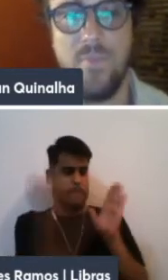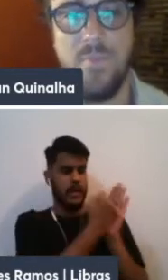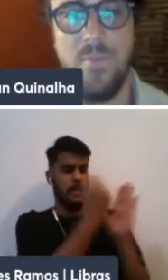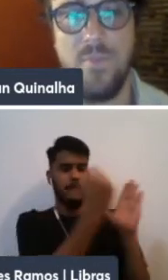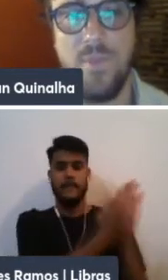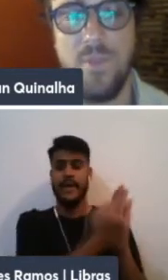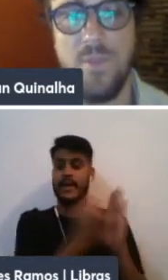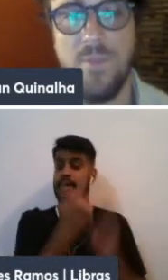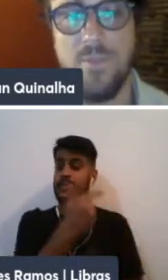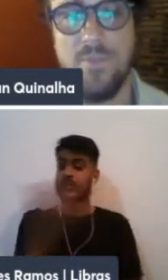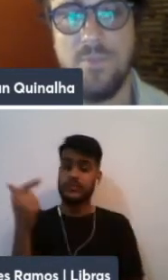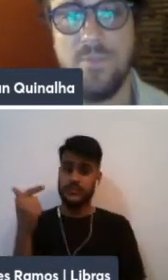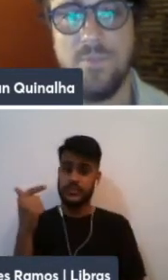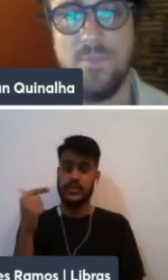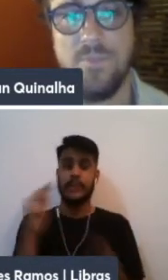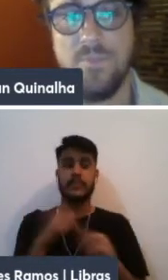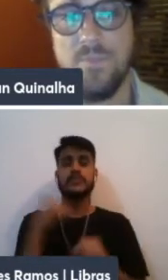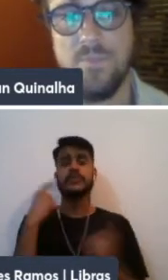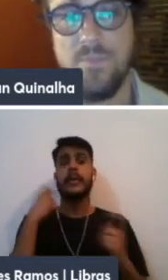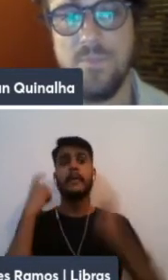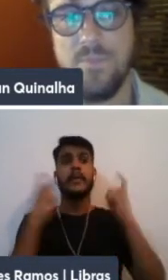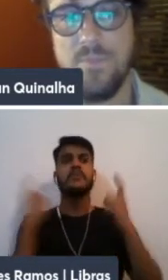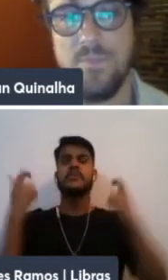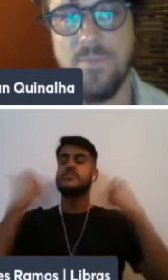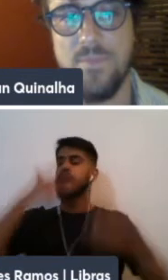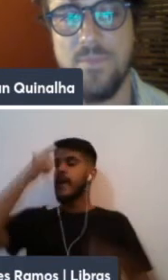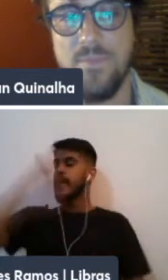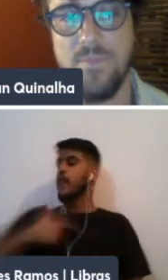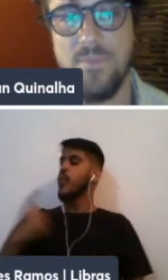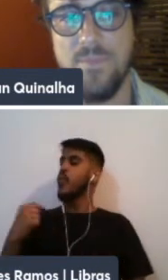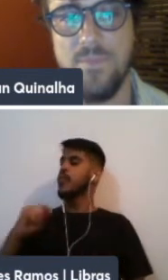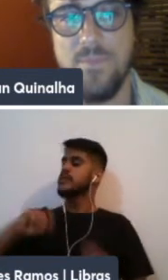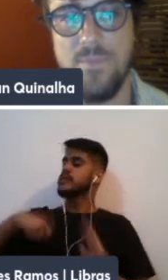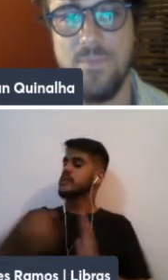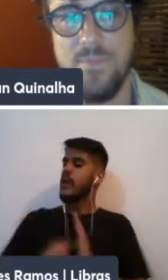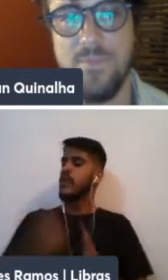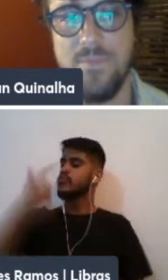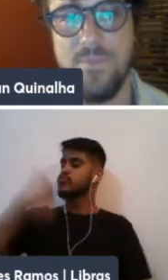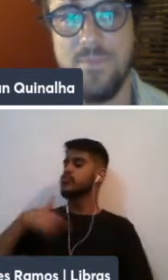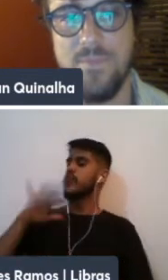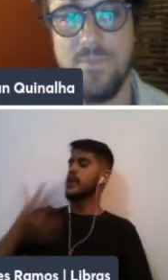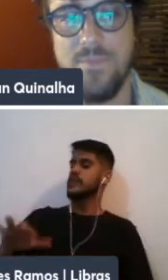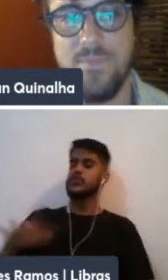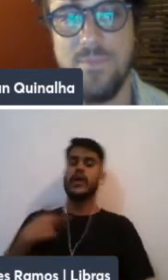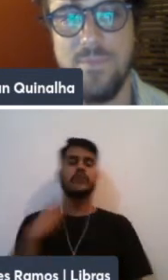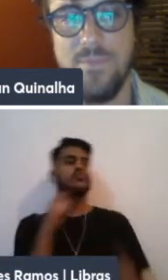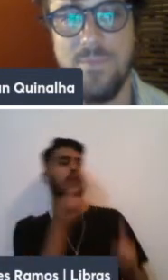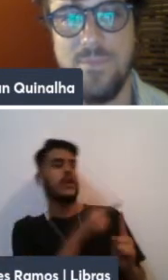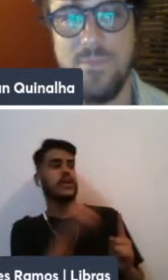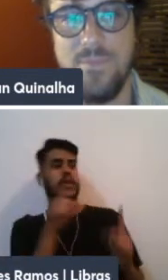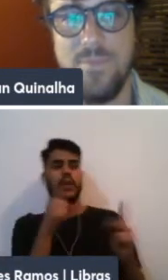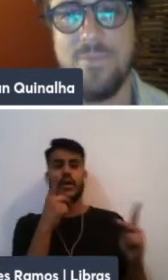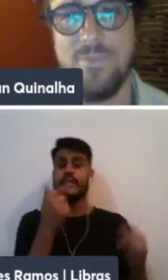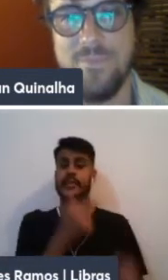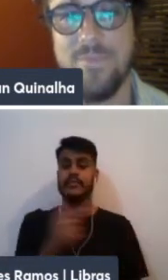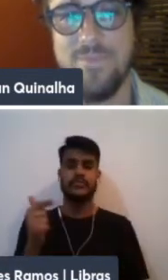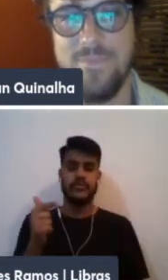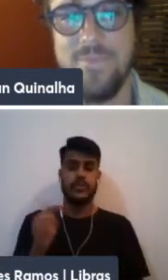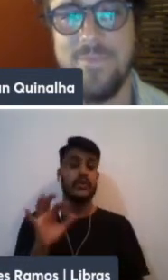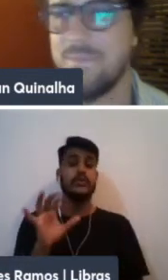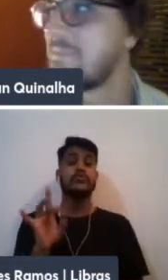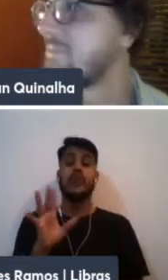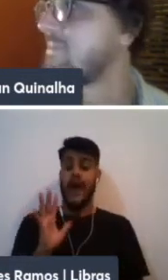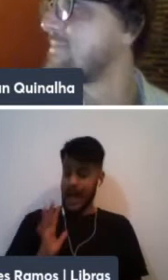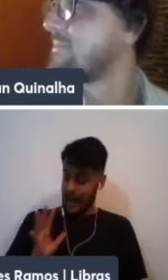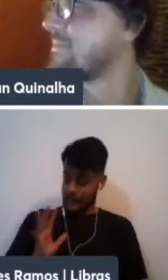não estávamos muito preocupados em nos definirmos, assim, se eu sou isso ou sou aquilo. Ah, simplesmente amava-se.